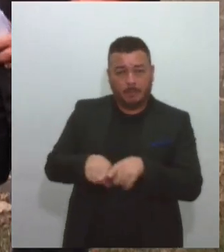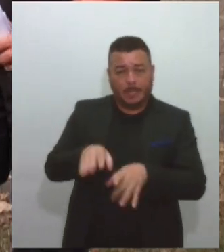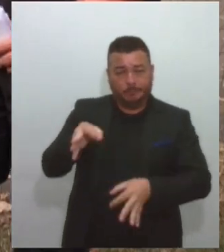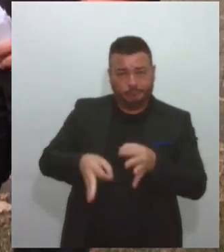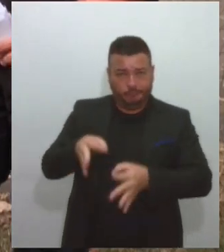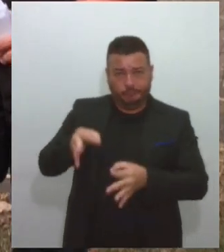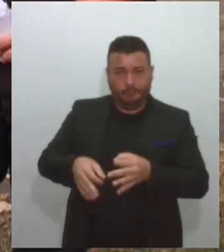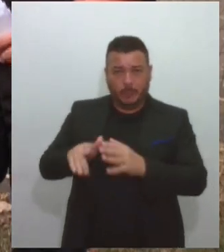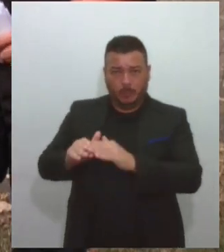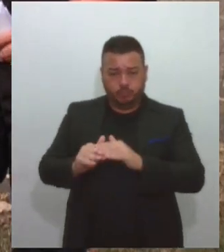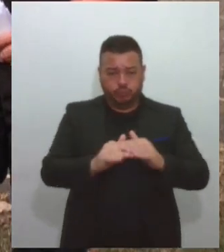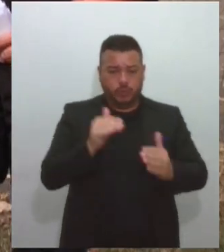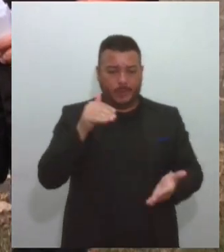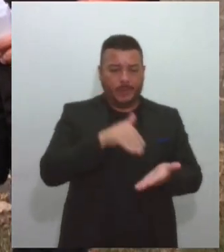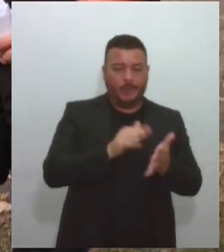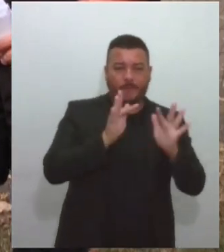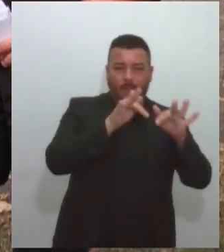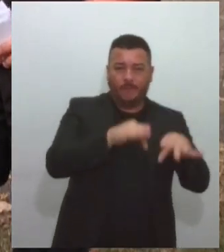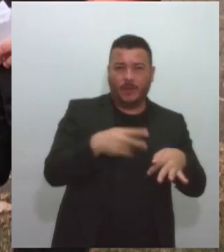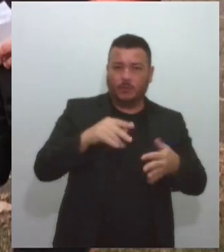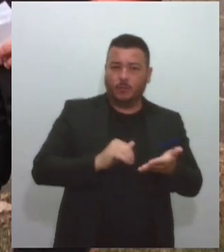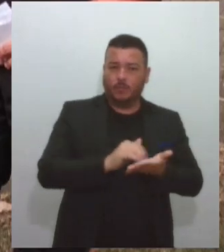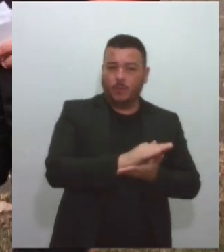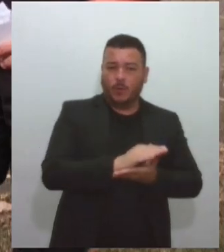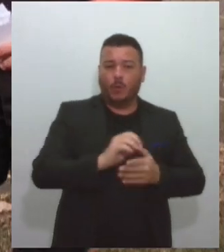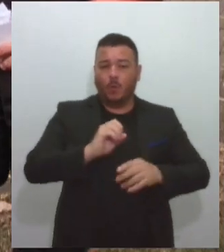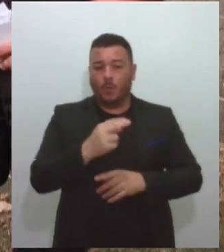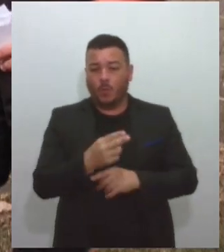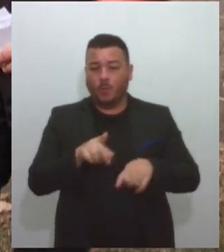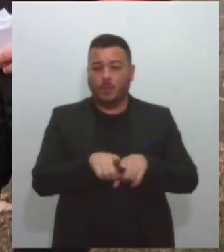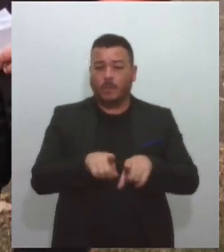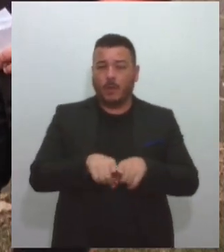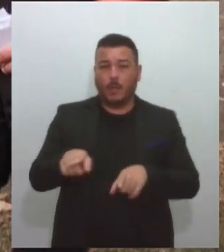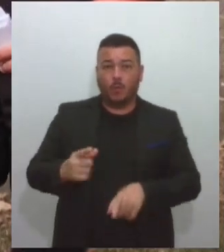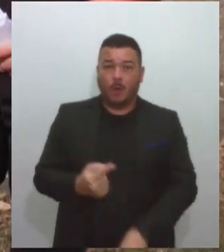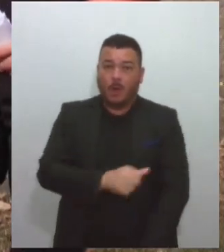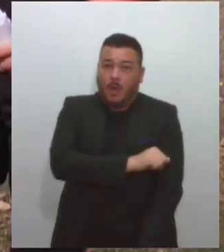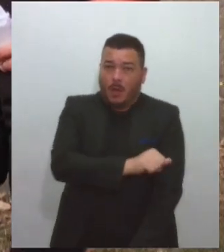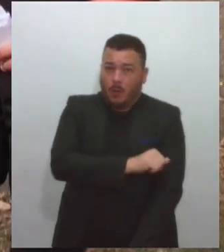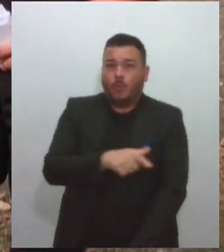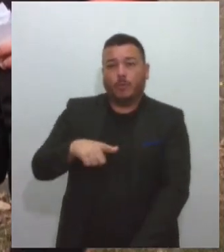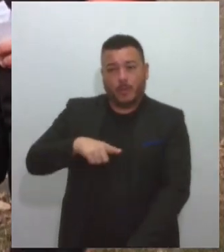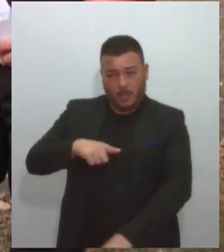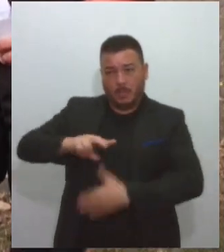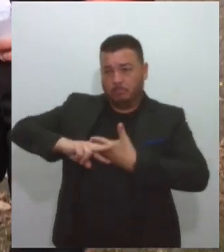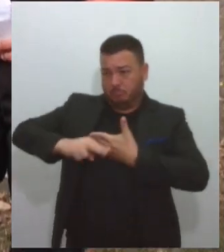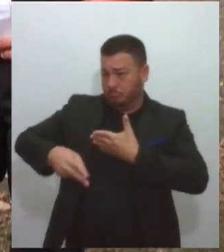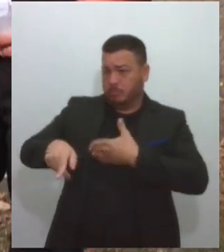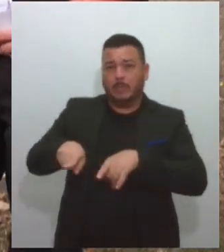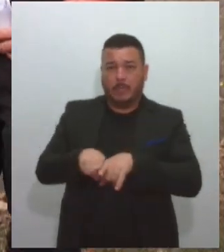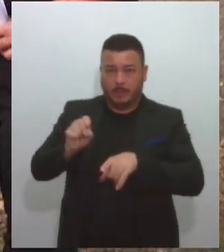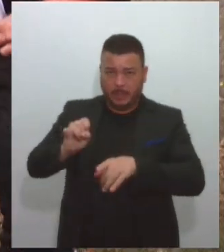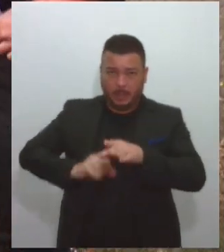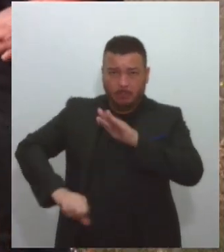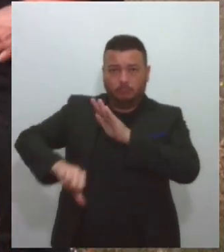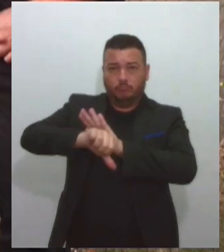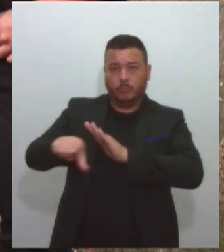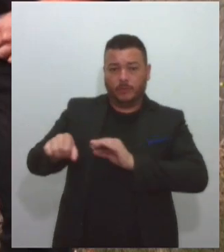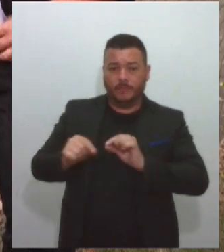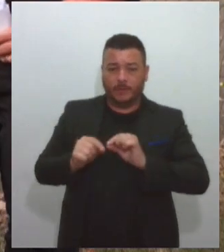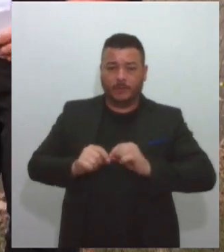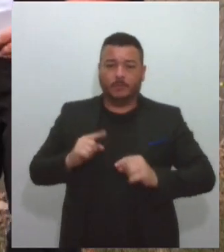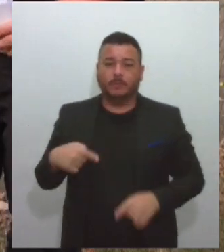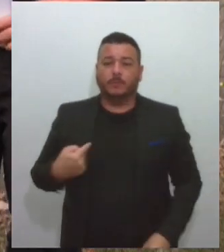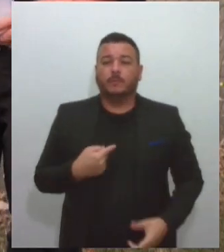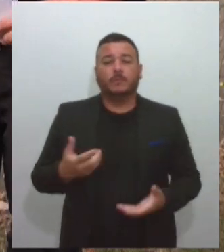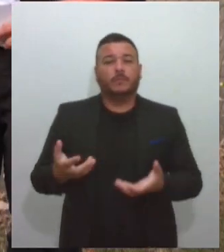final, até a sua demissão, e no caso de um aluno, que ele também sofra as consequências em caso de cometer racismo. Então, o que a gente quer e o que a gente vai